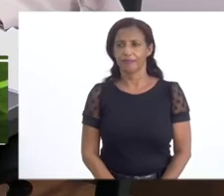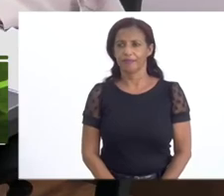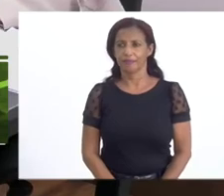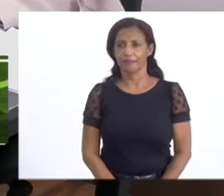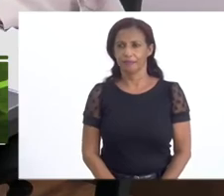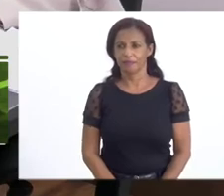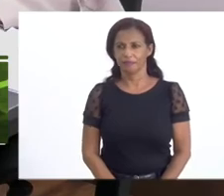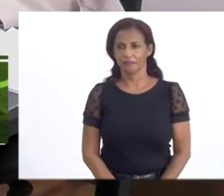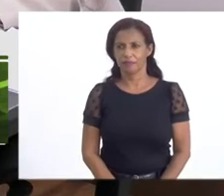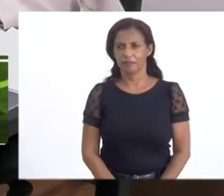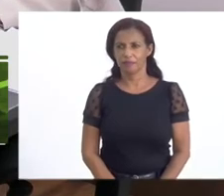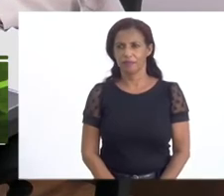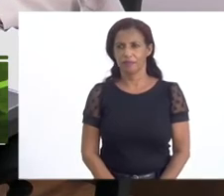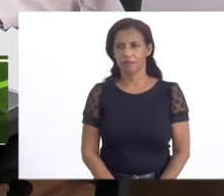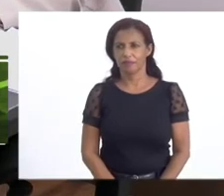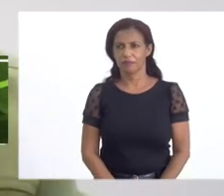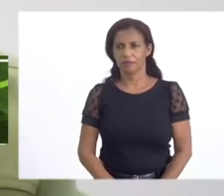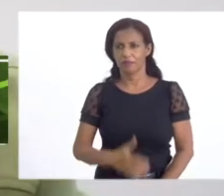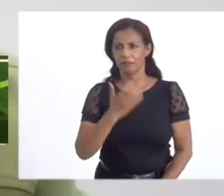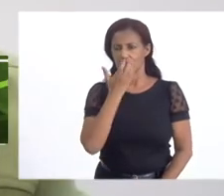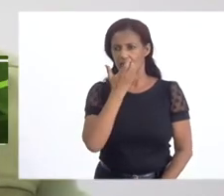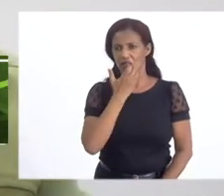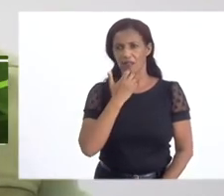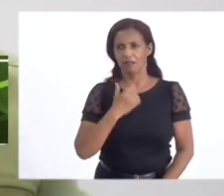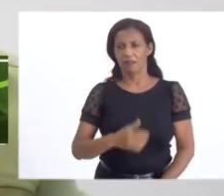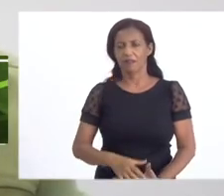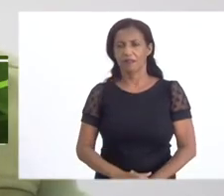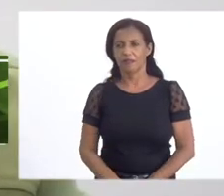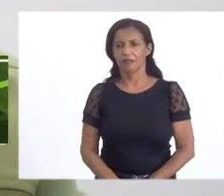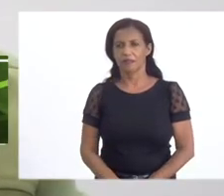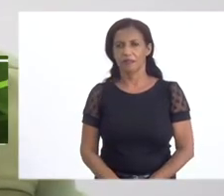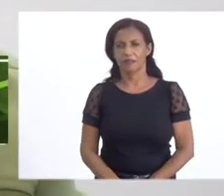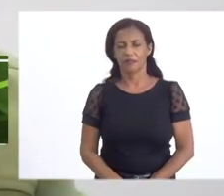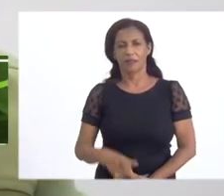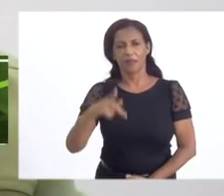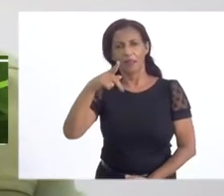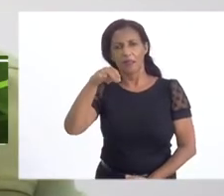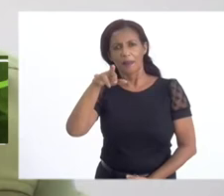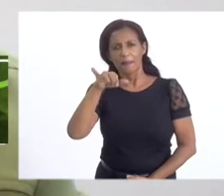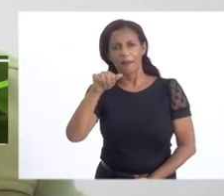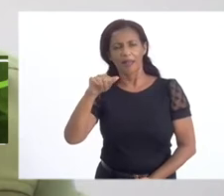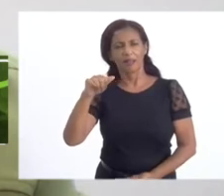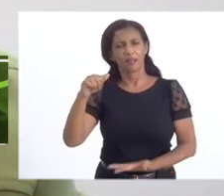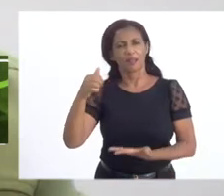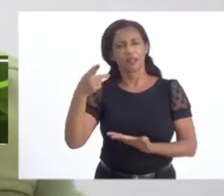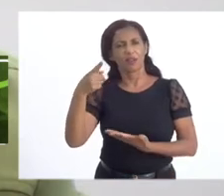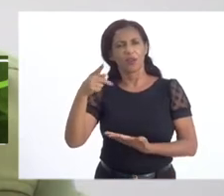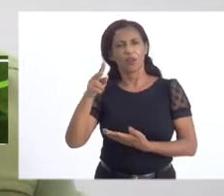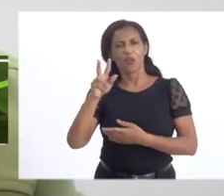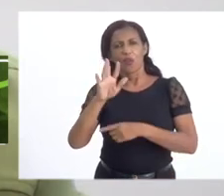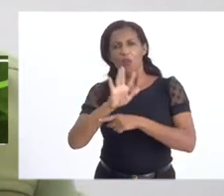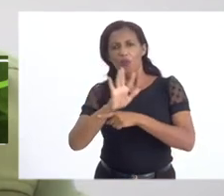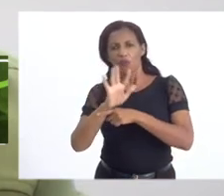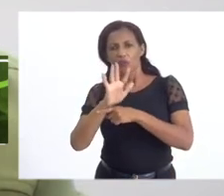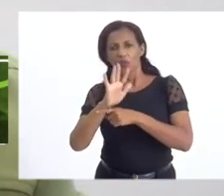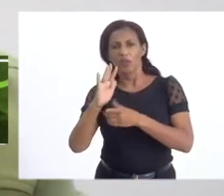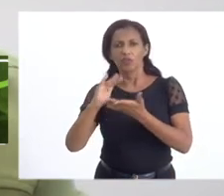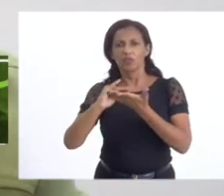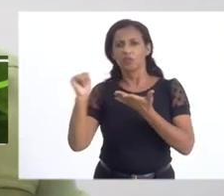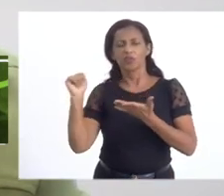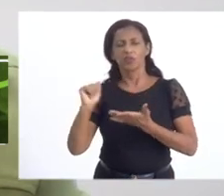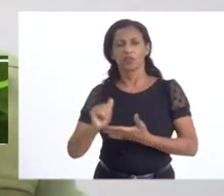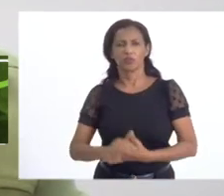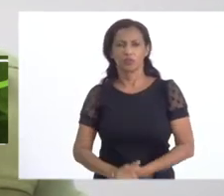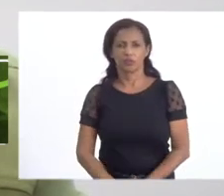Vocês estão vendo a apresentação agora? Não. Patrick, talvez se você tirar o vídeo, melhore. Vamos tentar aqui.